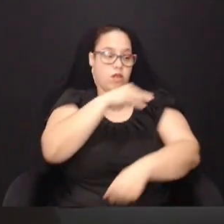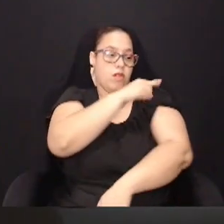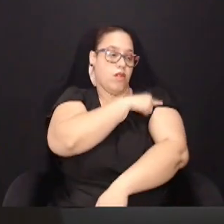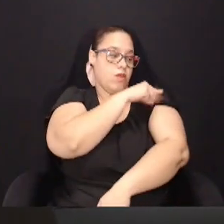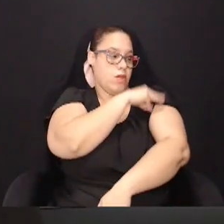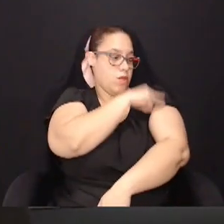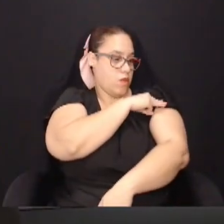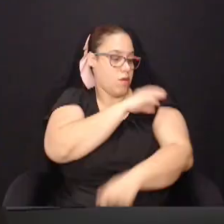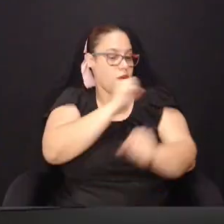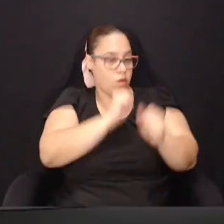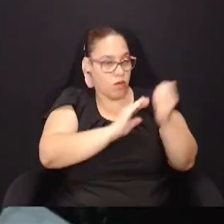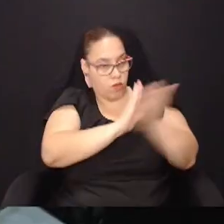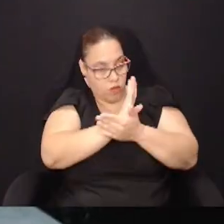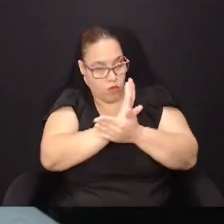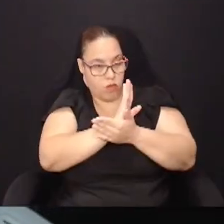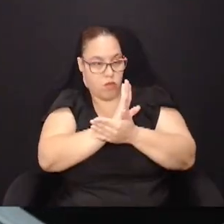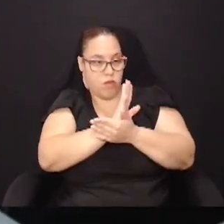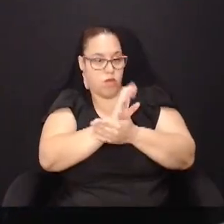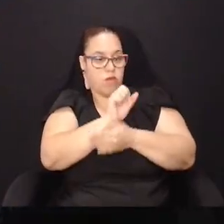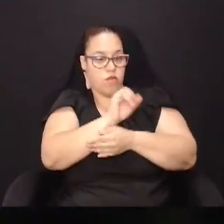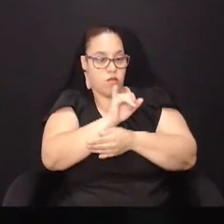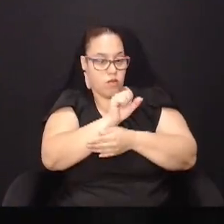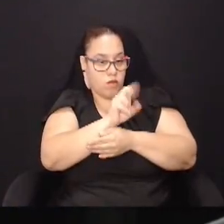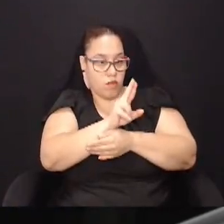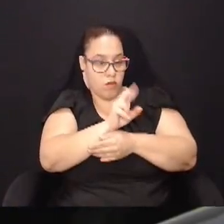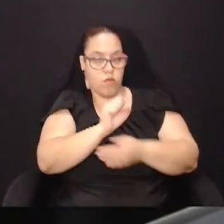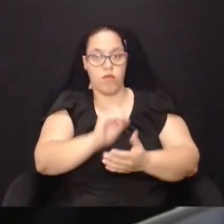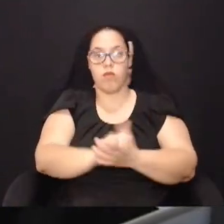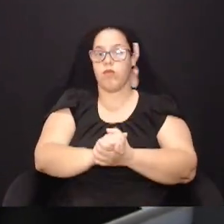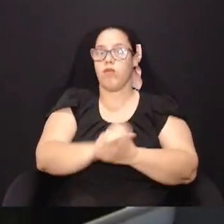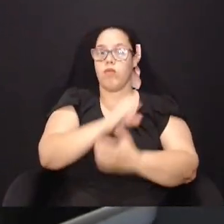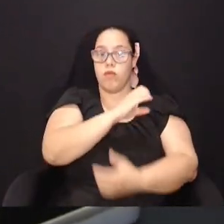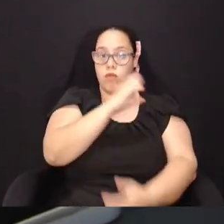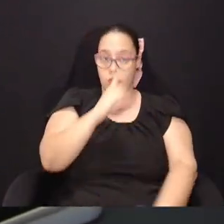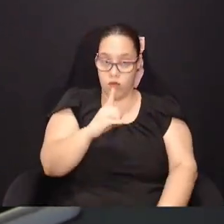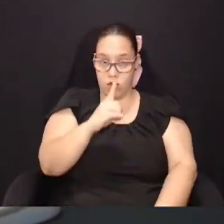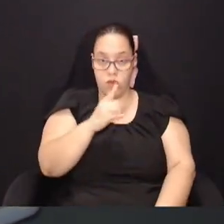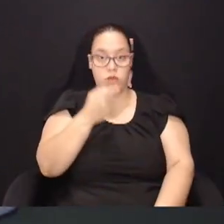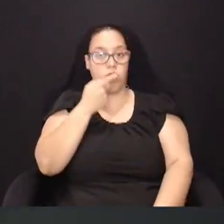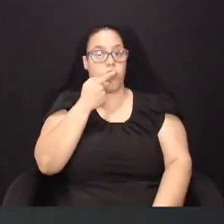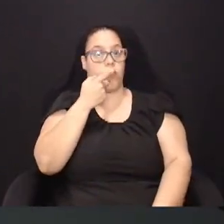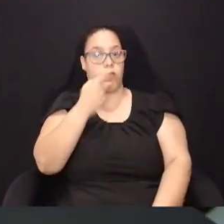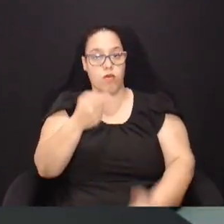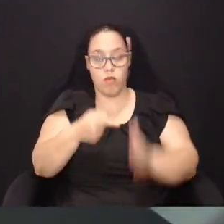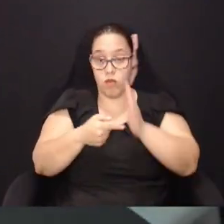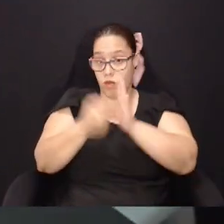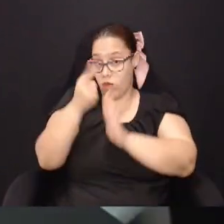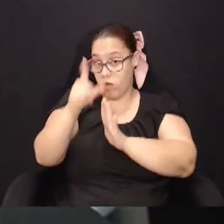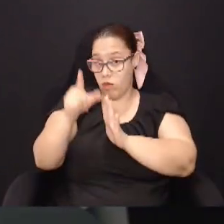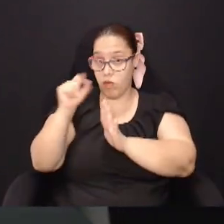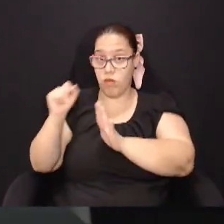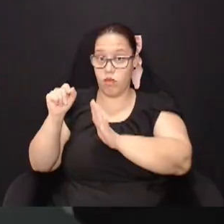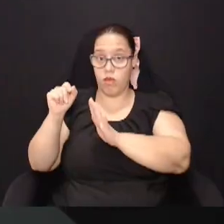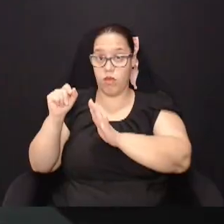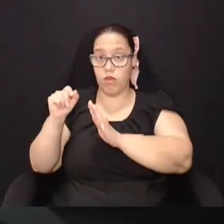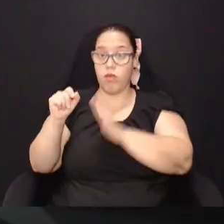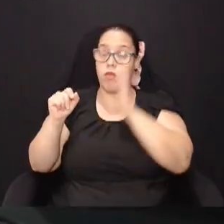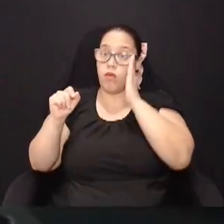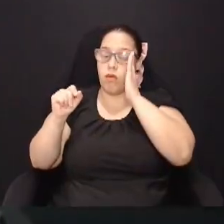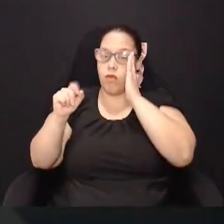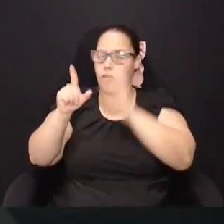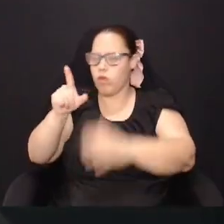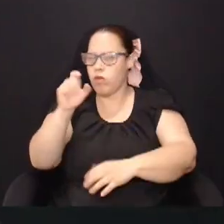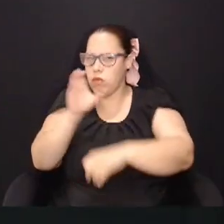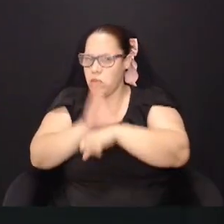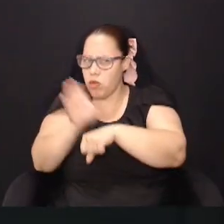nessa edição do SISU também. O coordenador pedagógico ressalta que o primeiro passo que o candidato tem que dar é escolher o curso